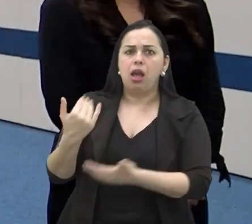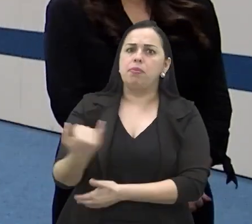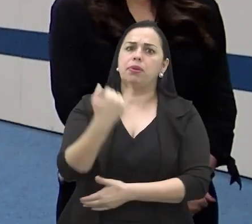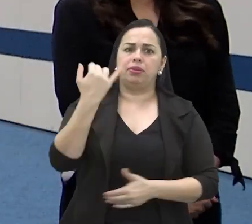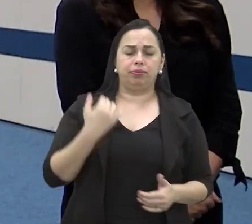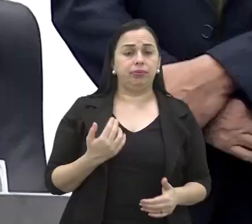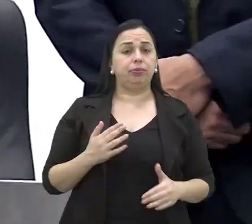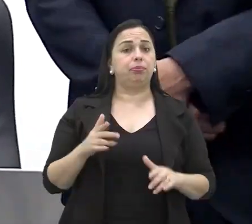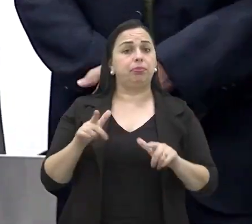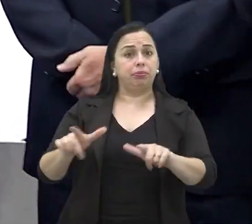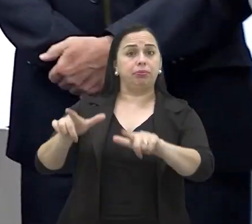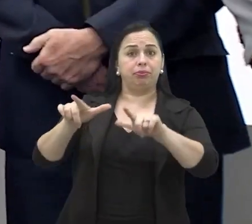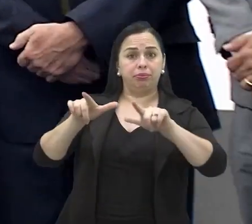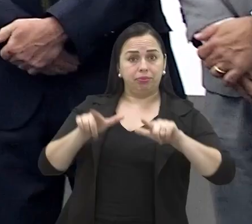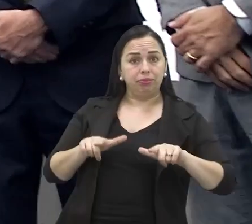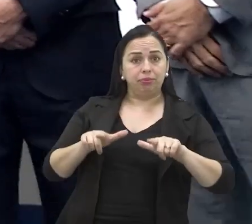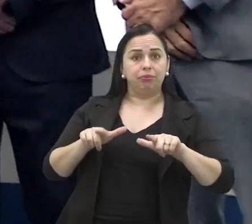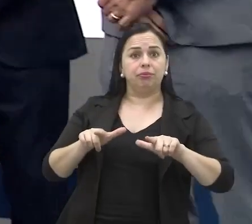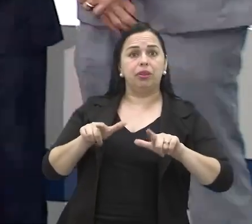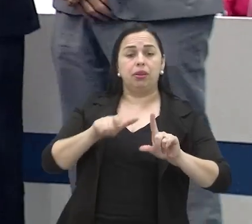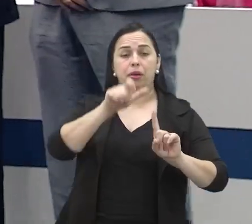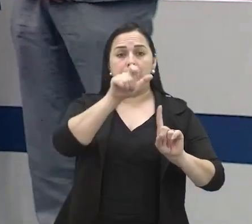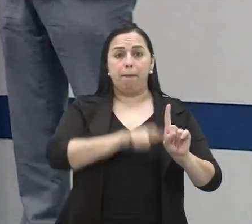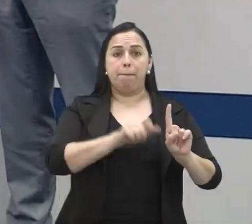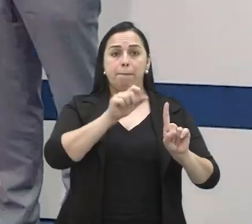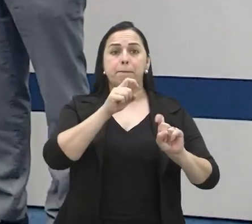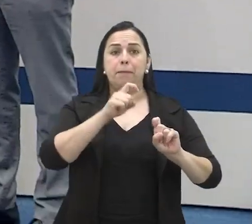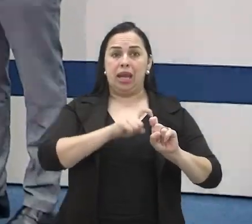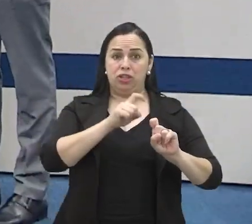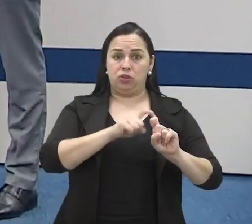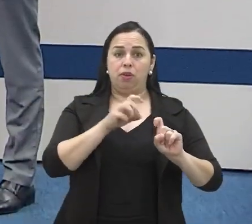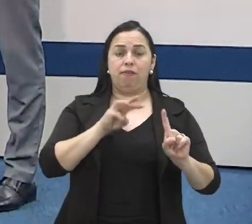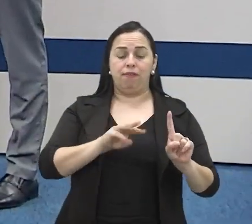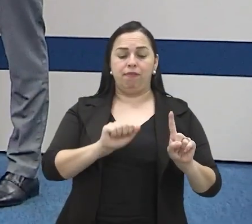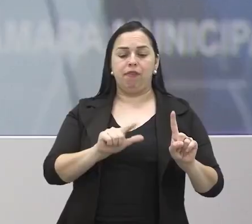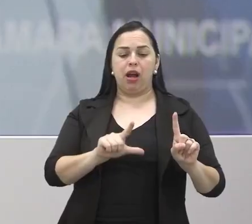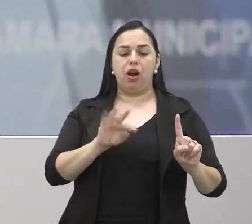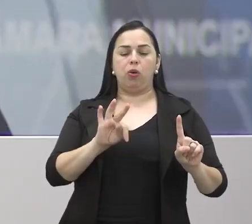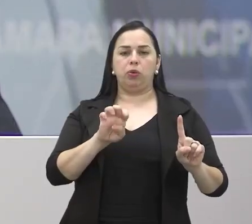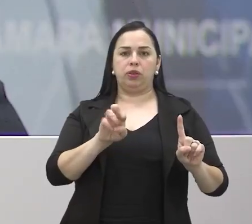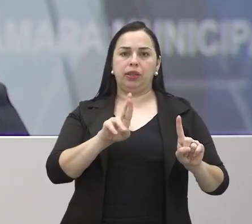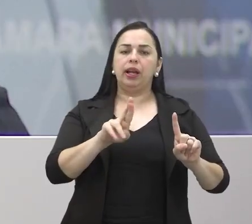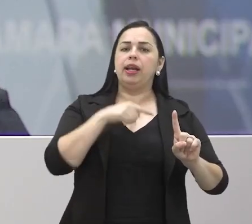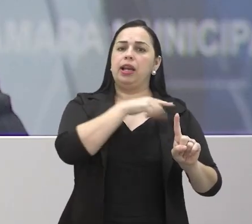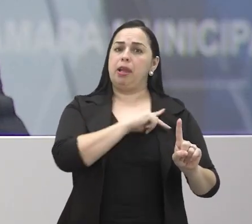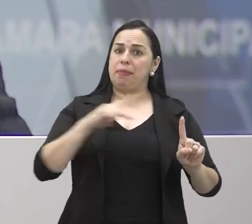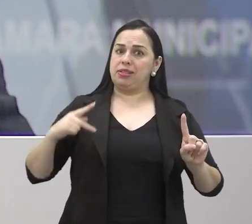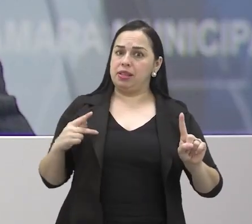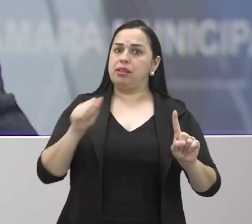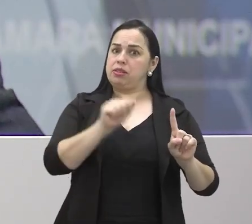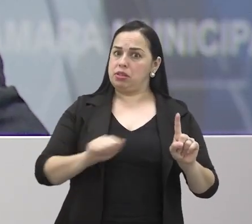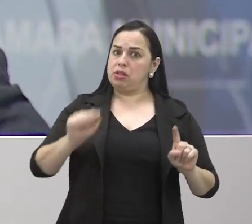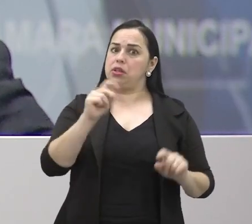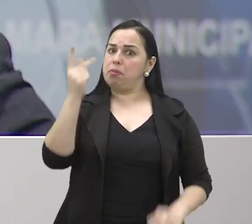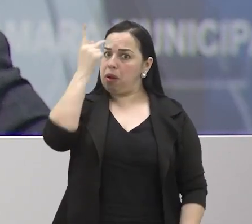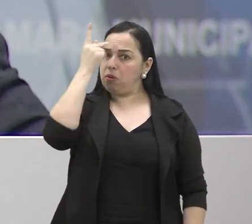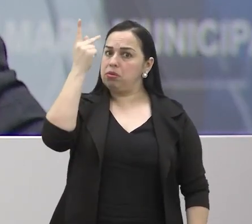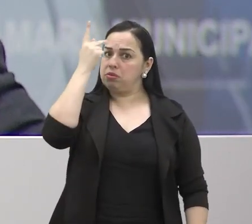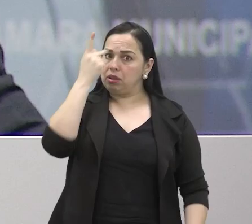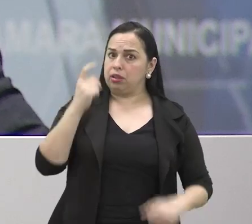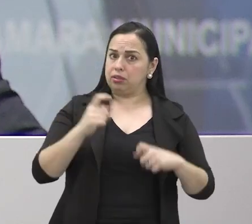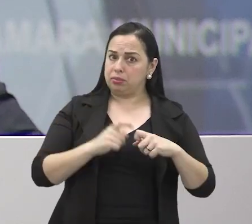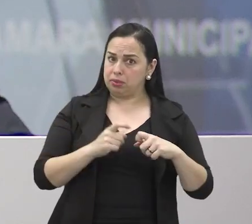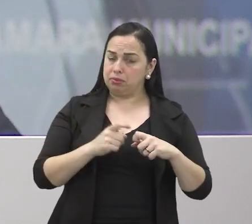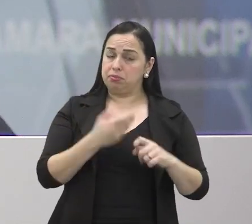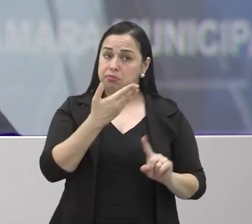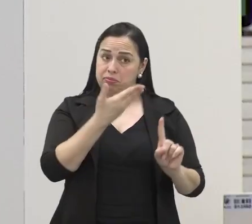mérito legislativo. A honraria foi entregue para o médico Walter Miyamoto, presidente da Associação Paulista de Medicina de